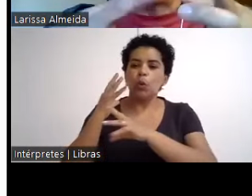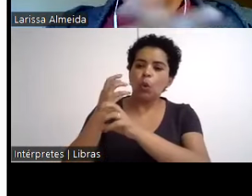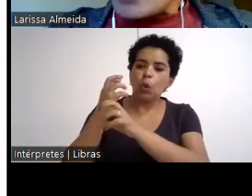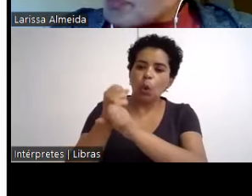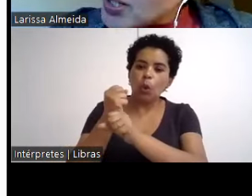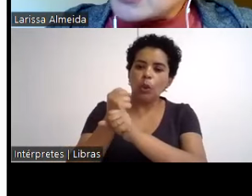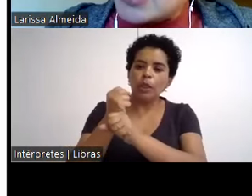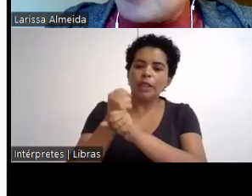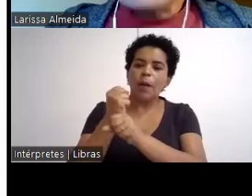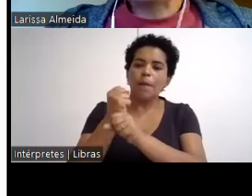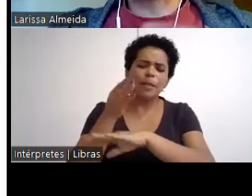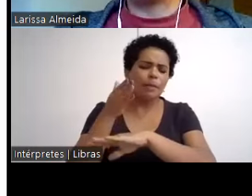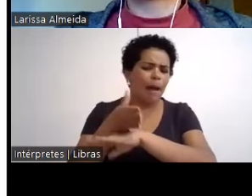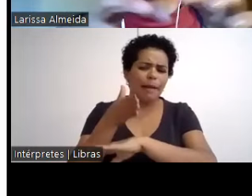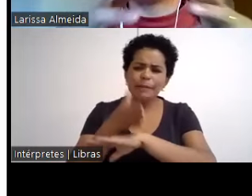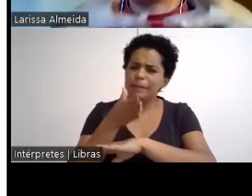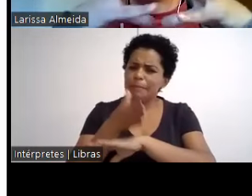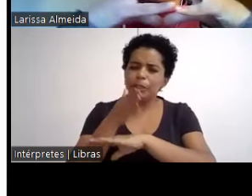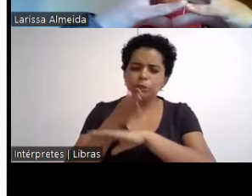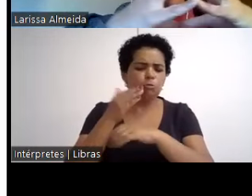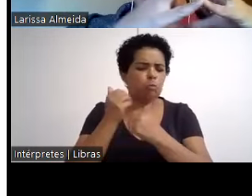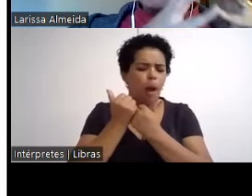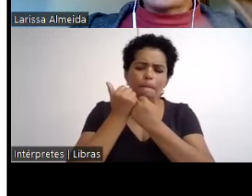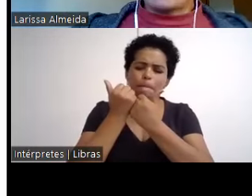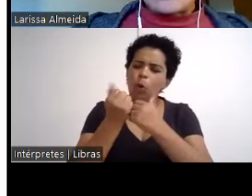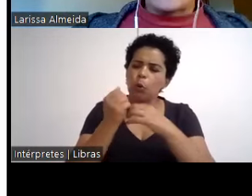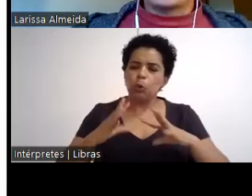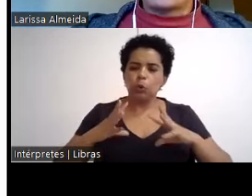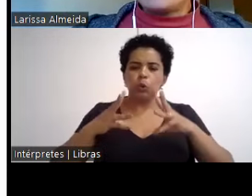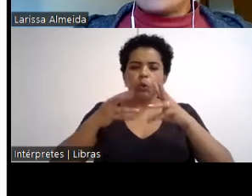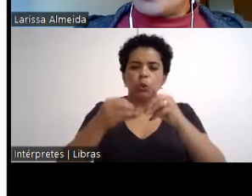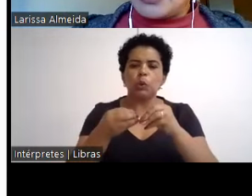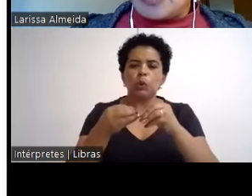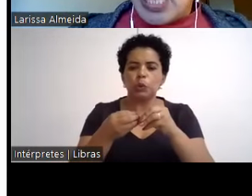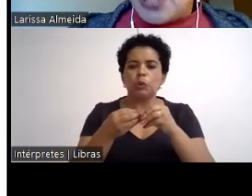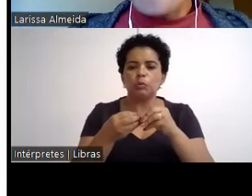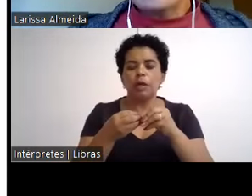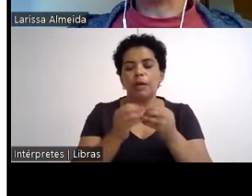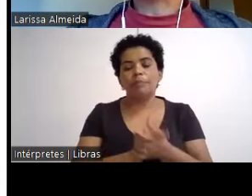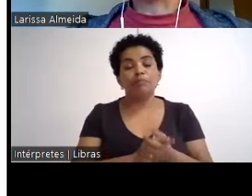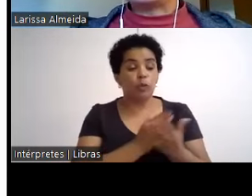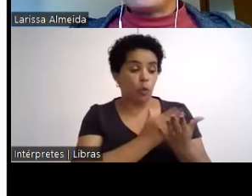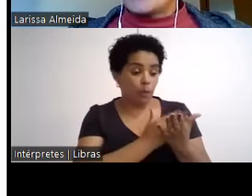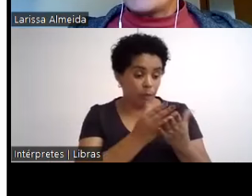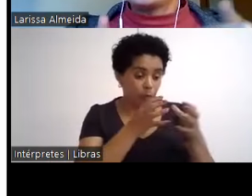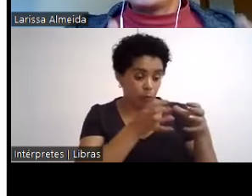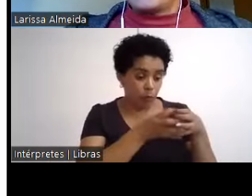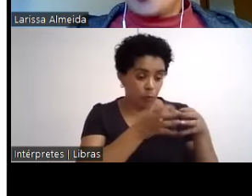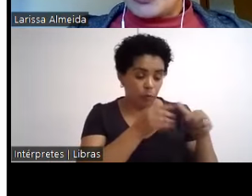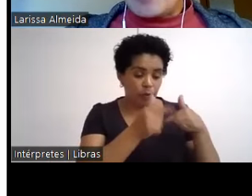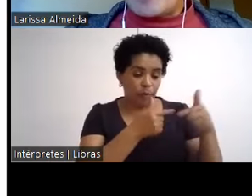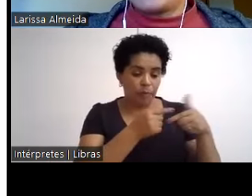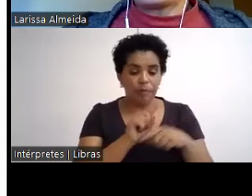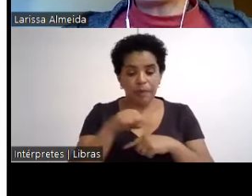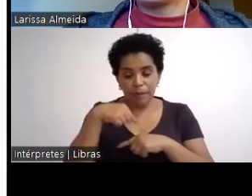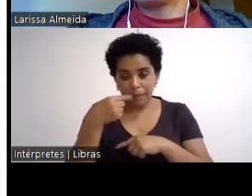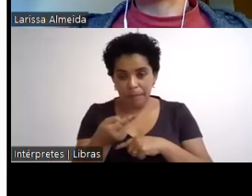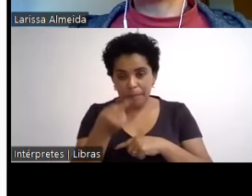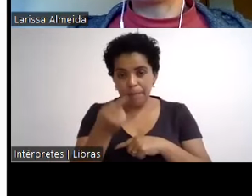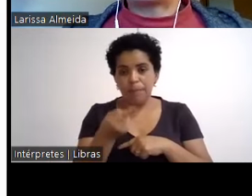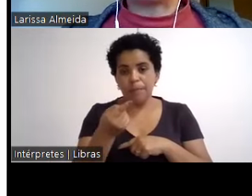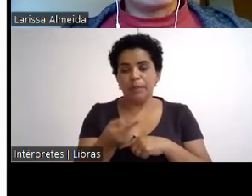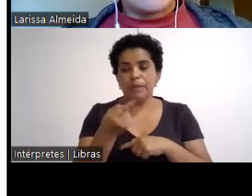forma colaborativa. Então, a gente começou com um grupo de trabalho. Depois do grupo de trabalho, a